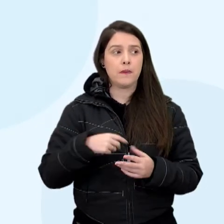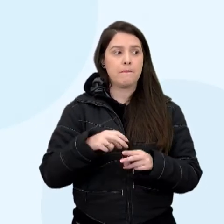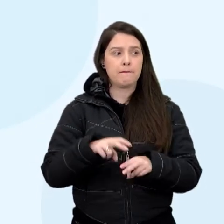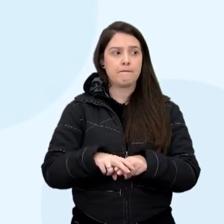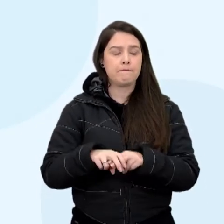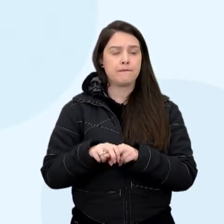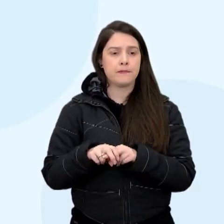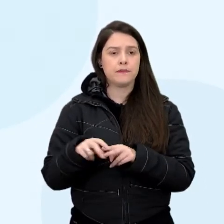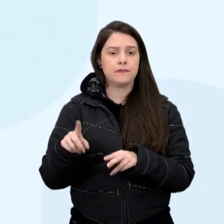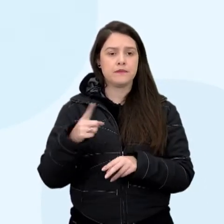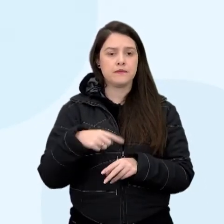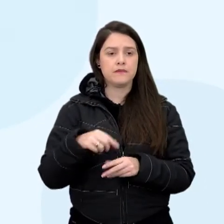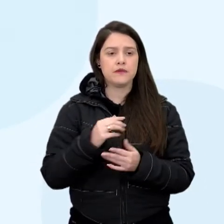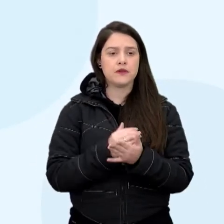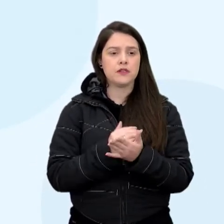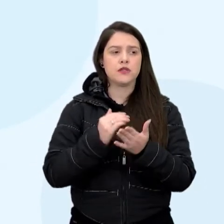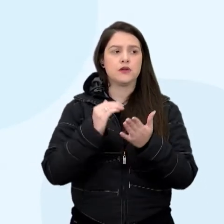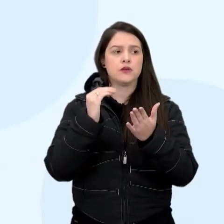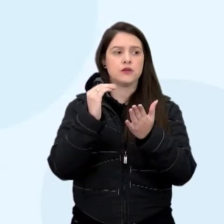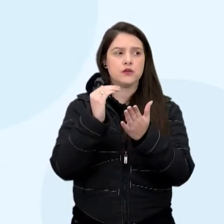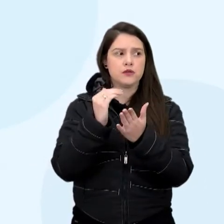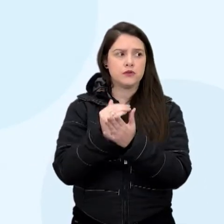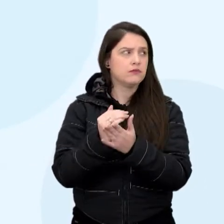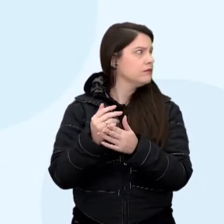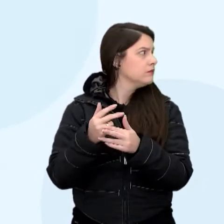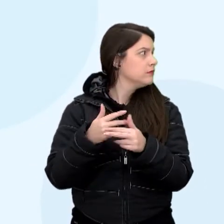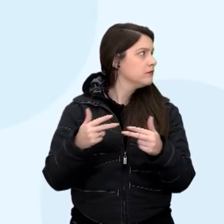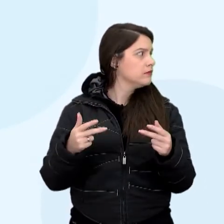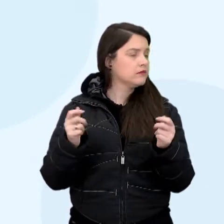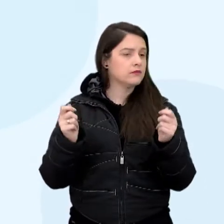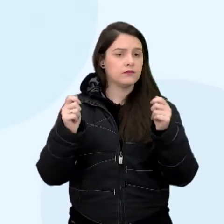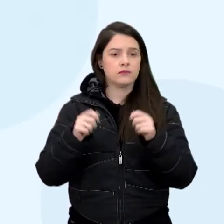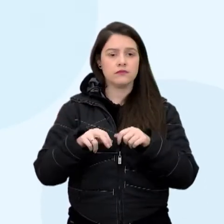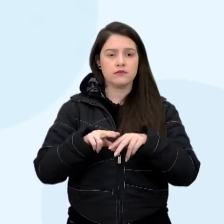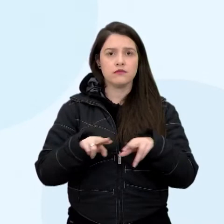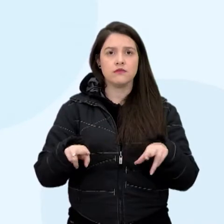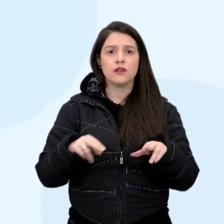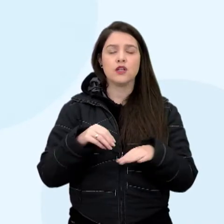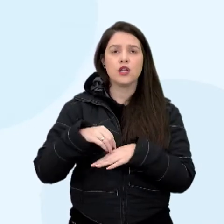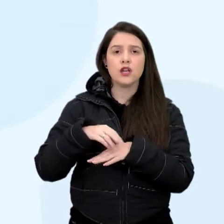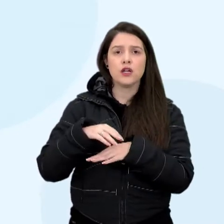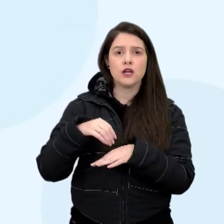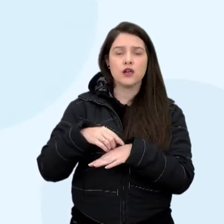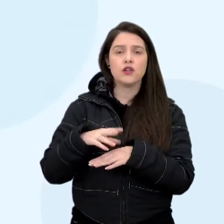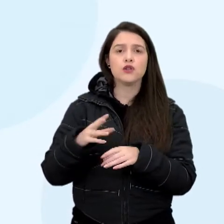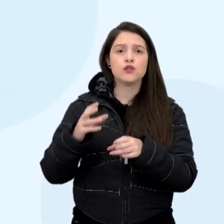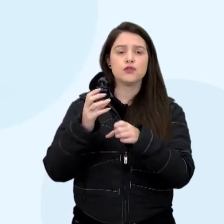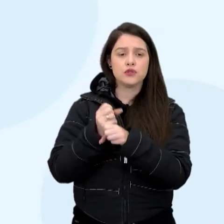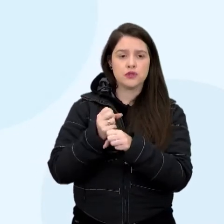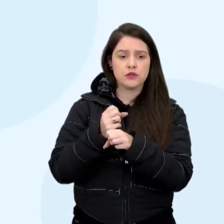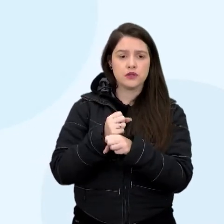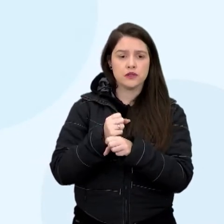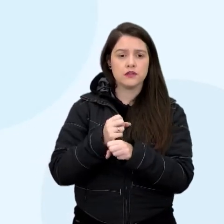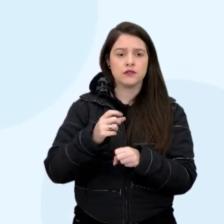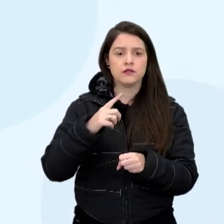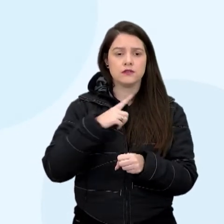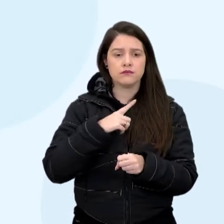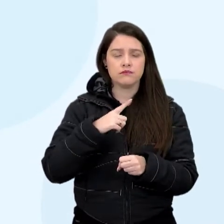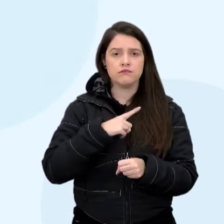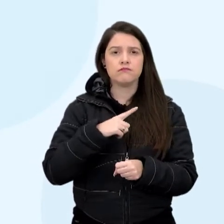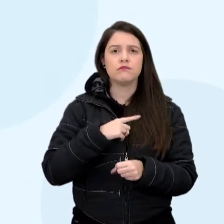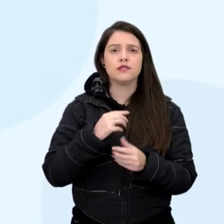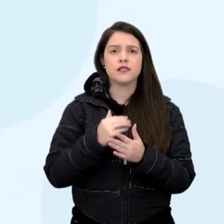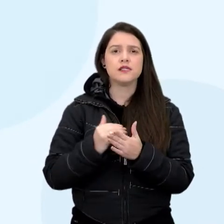aqui embaixo, lembra que a gente falou desse símbolozinho aqui, ele indica somatório, uma letra grega, se chama